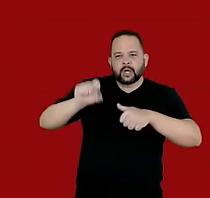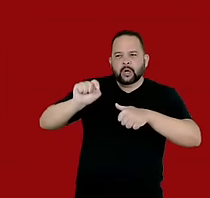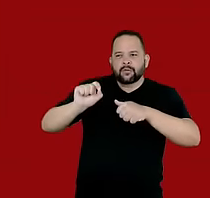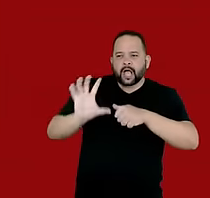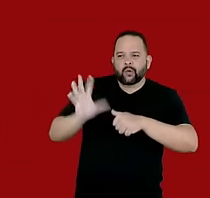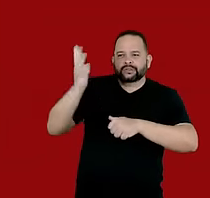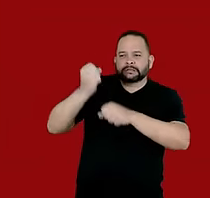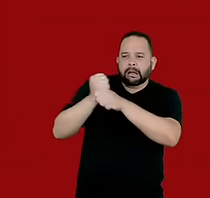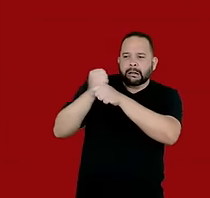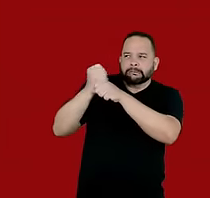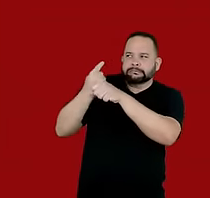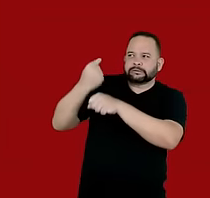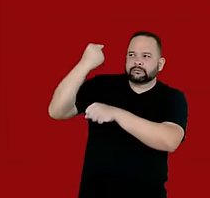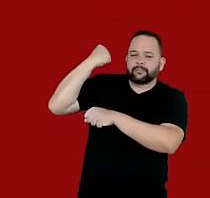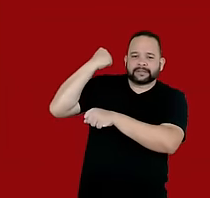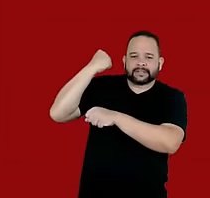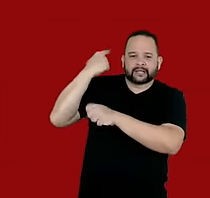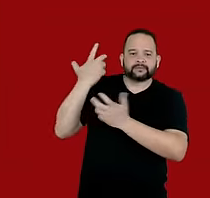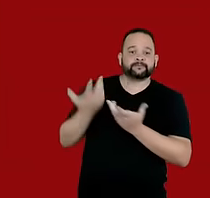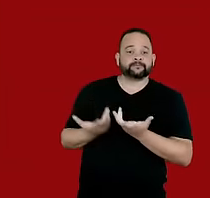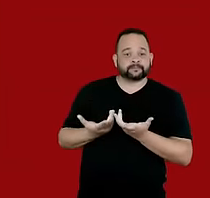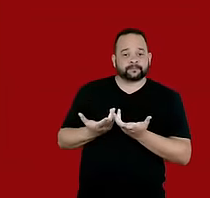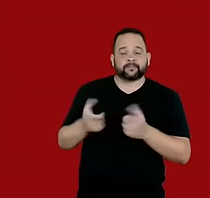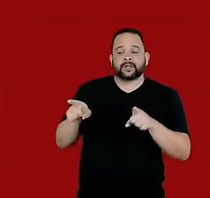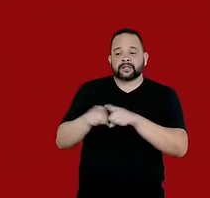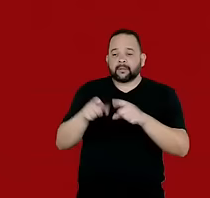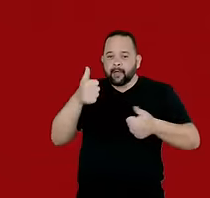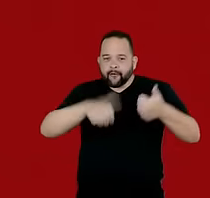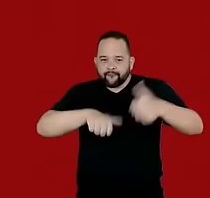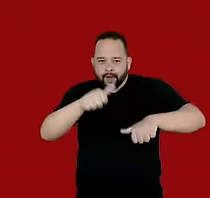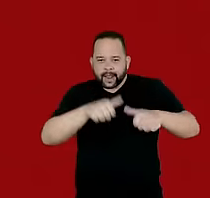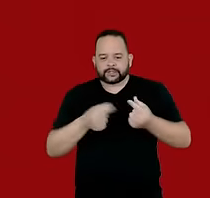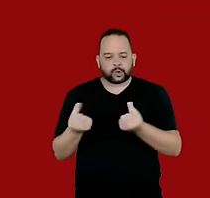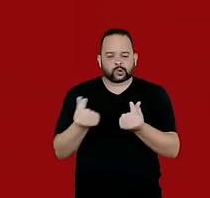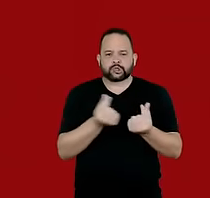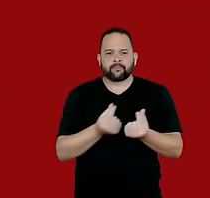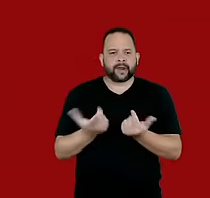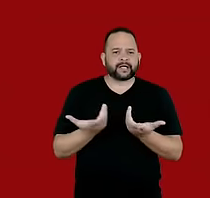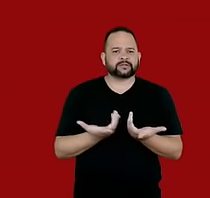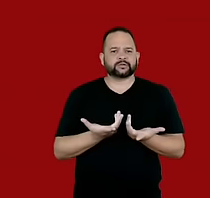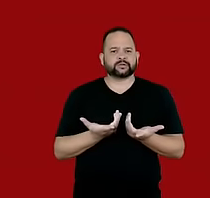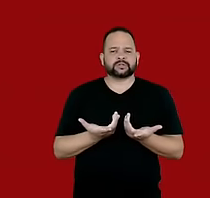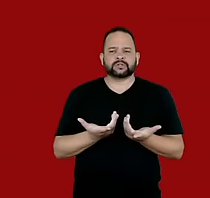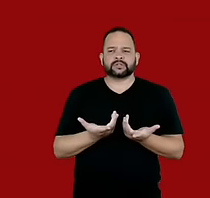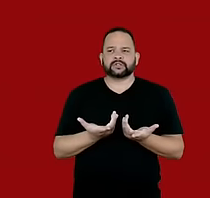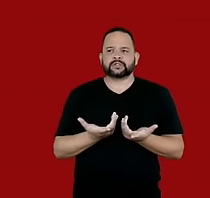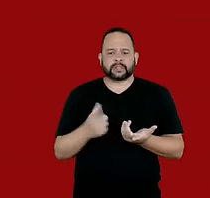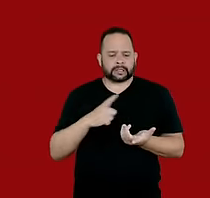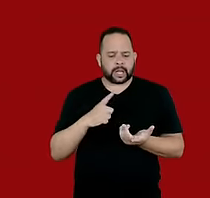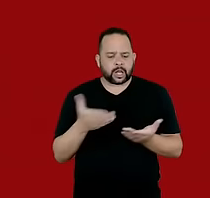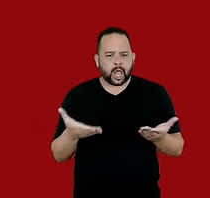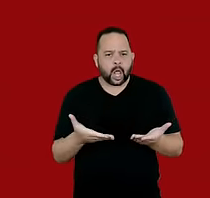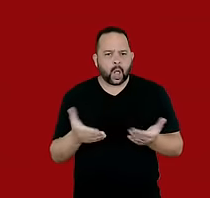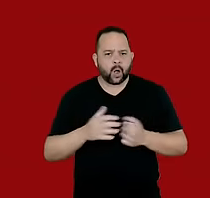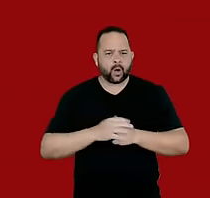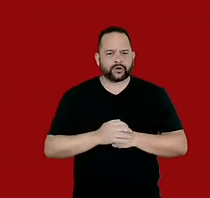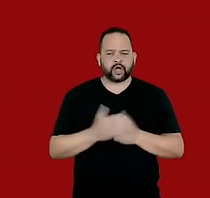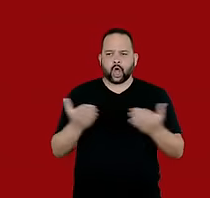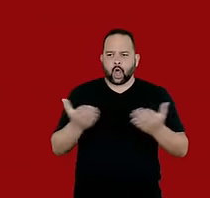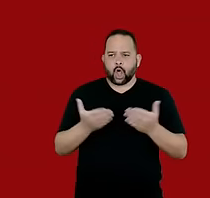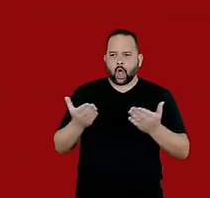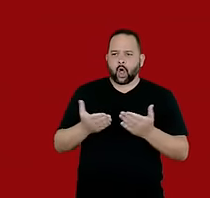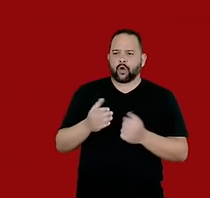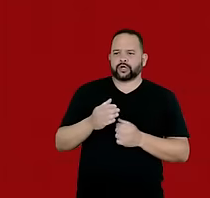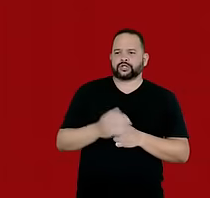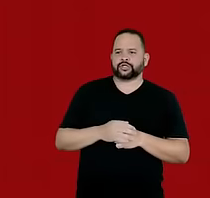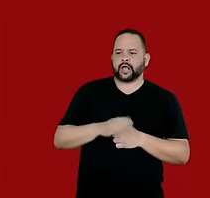parecido análise de precificação que momento de preço a gente tá vivendo né quando a gente fala que a bolsa tá negociando com preço lucro de